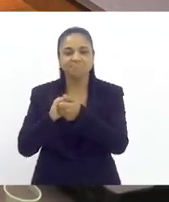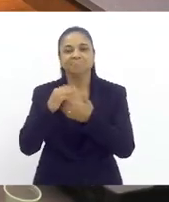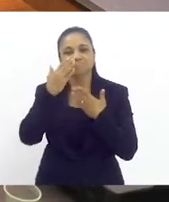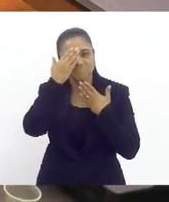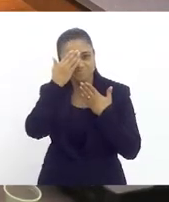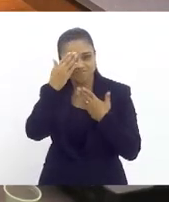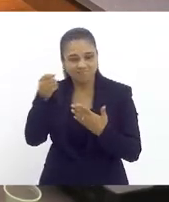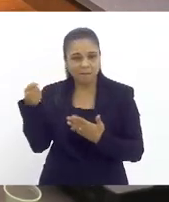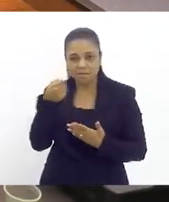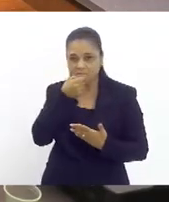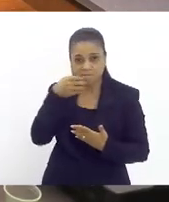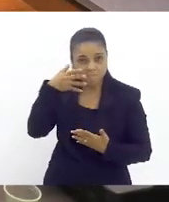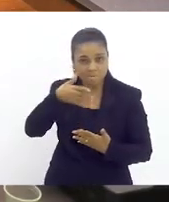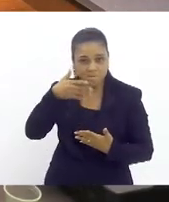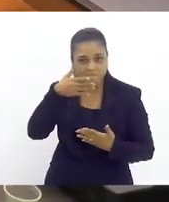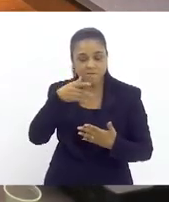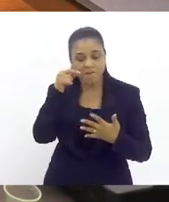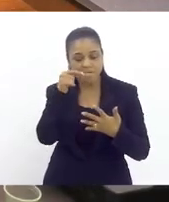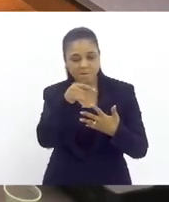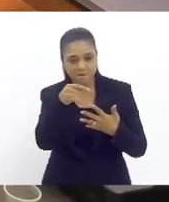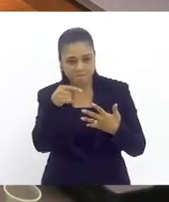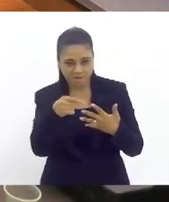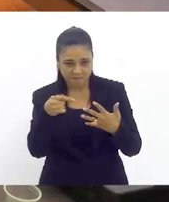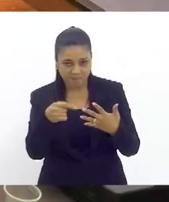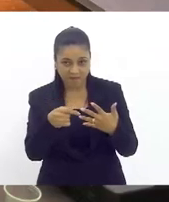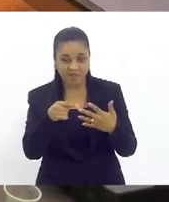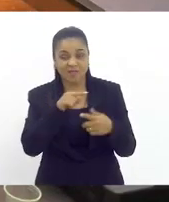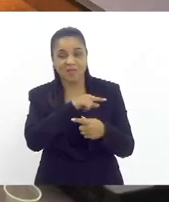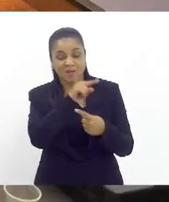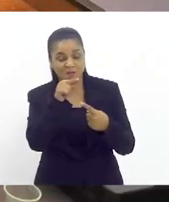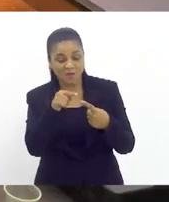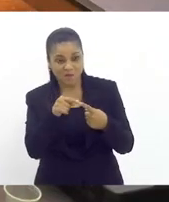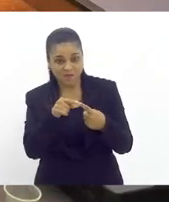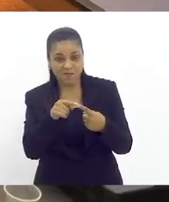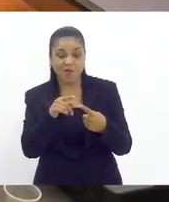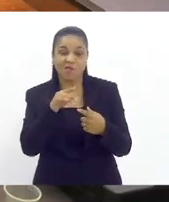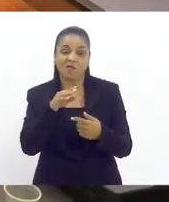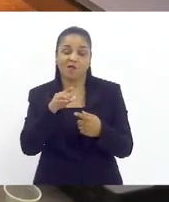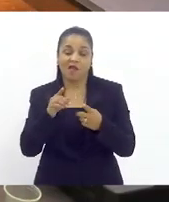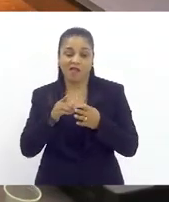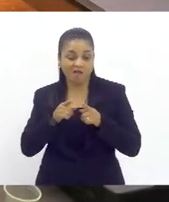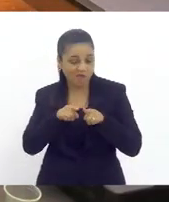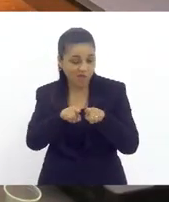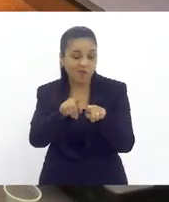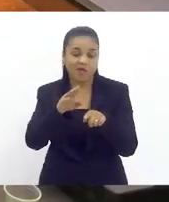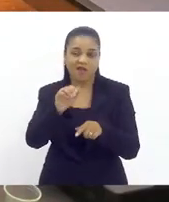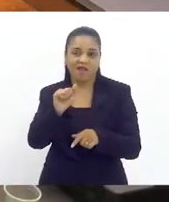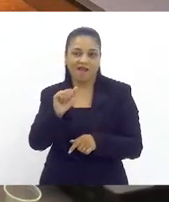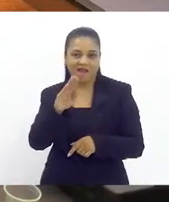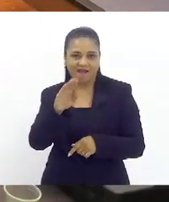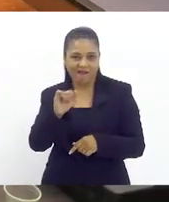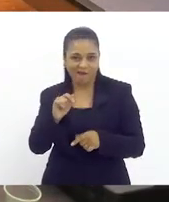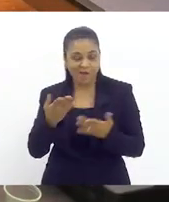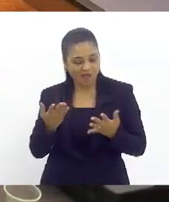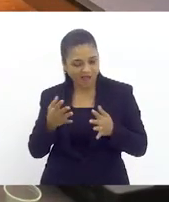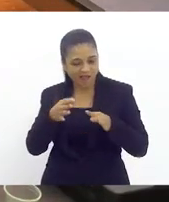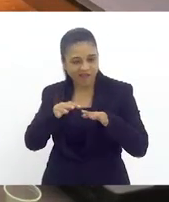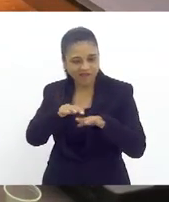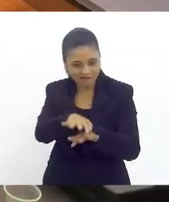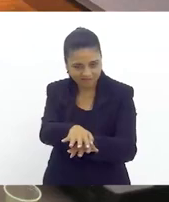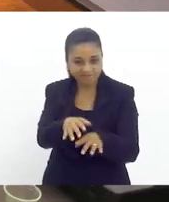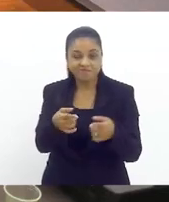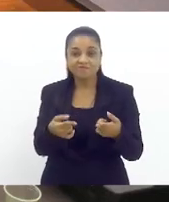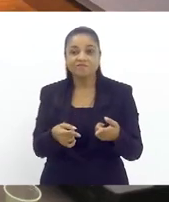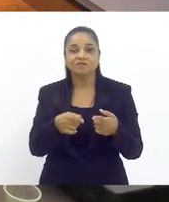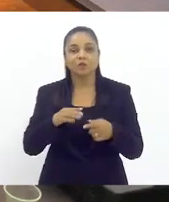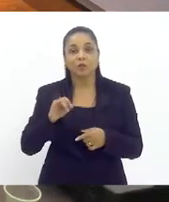é eu queria comentar alguns pontos e Primeiro vai bem Na Linha Do que a Alba tava falando da Integração né que eu trabalho no